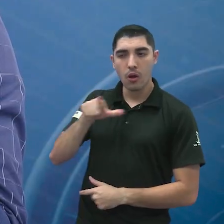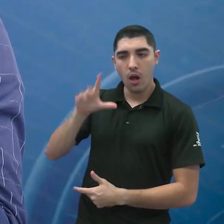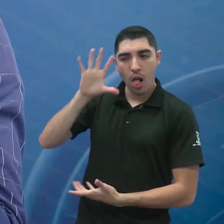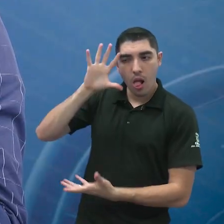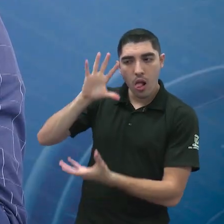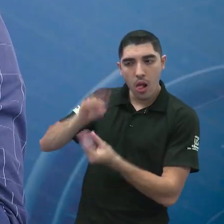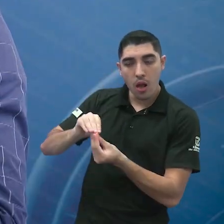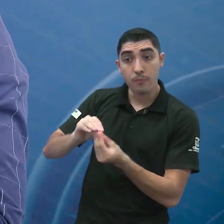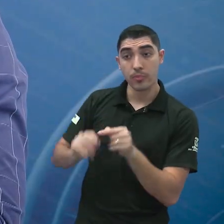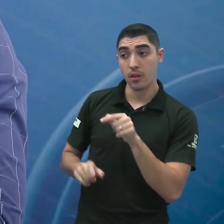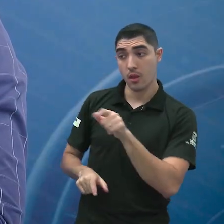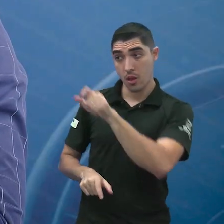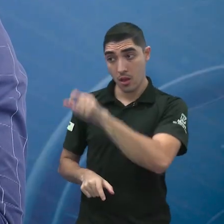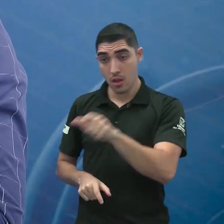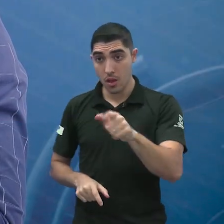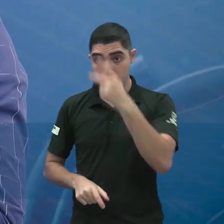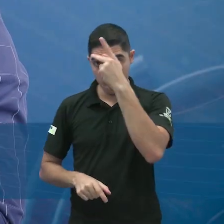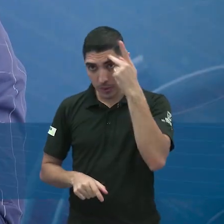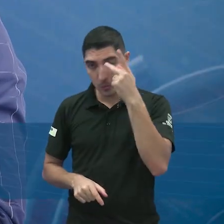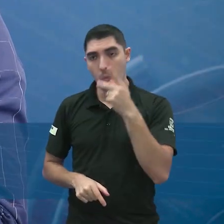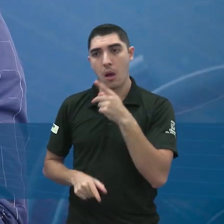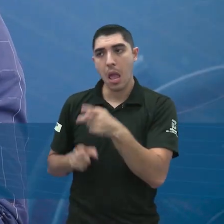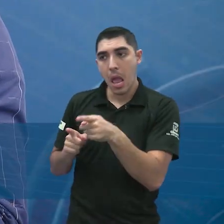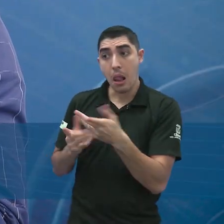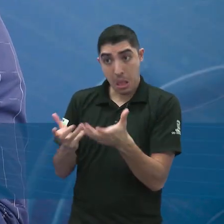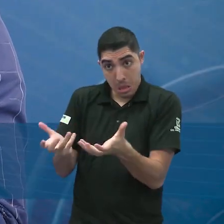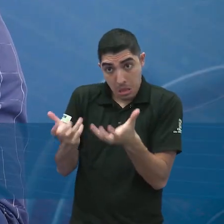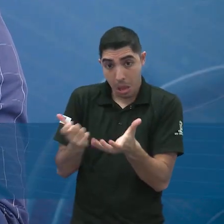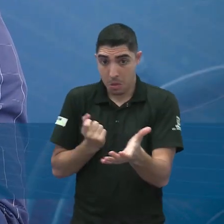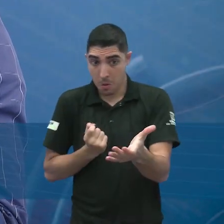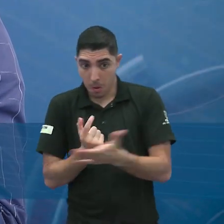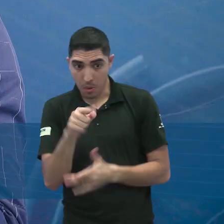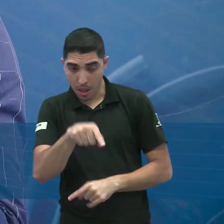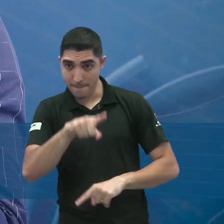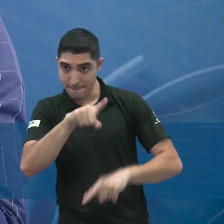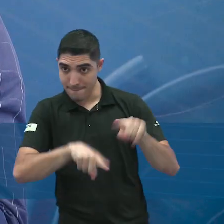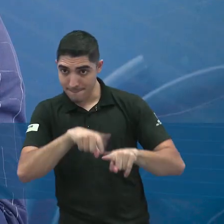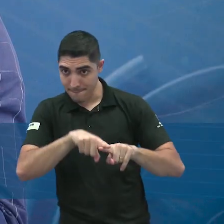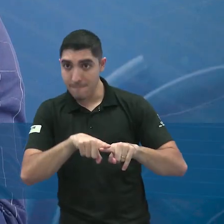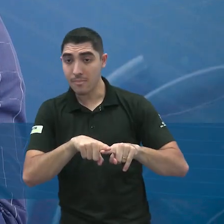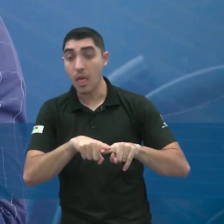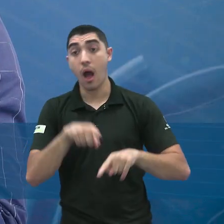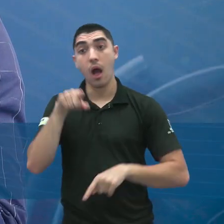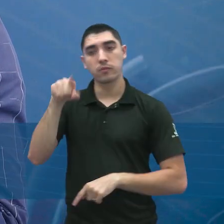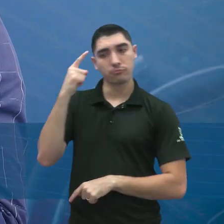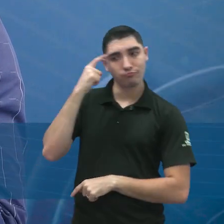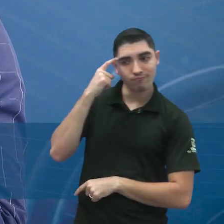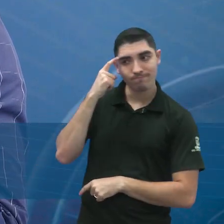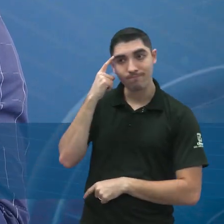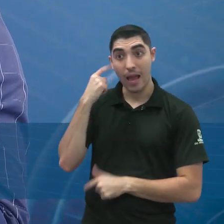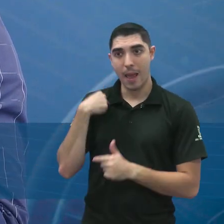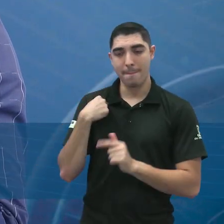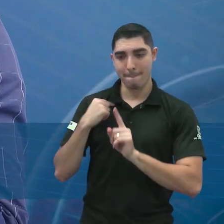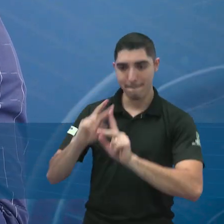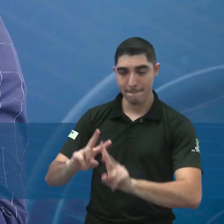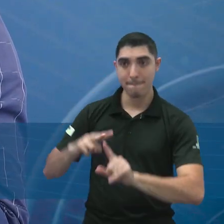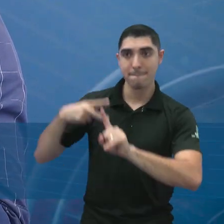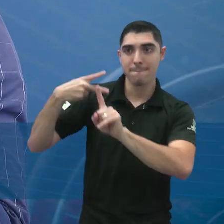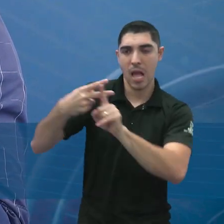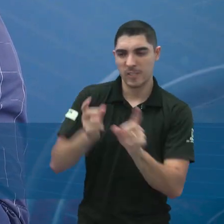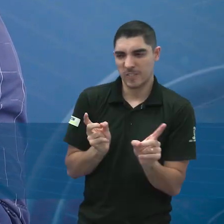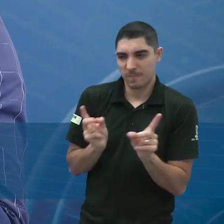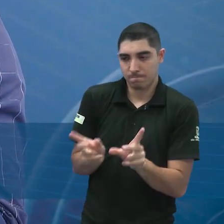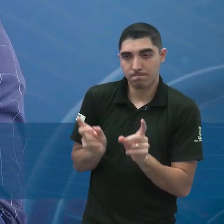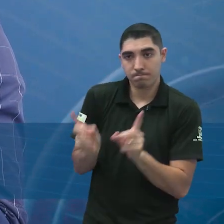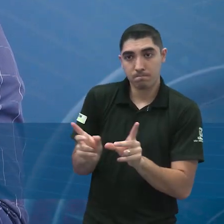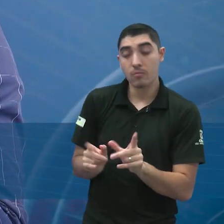momento que aquele público está propício a fazer aquela aquisição daquela compra, aí você consegue realmente ter o aumento das suas vendas. A gente